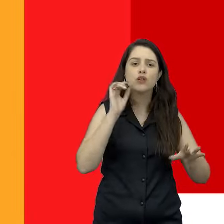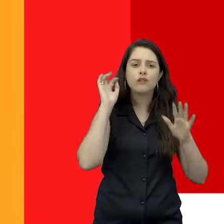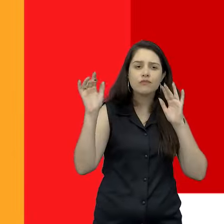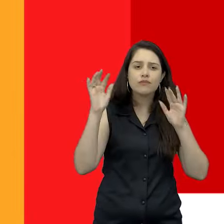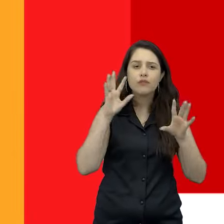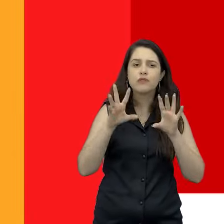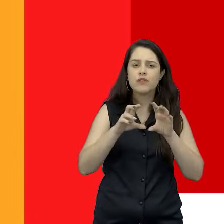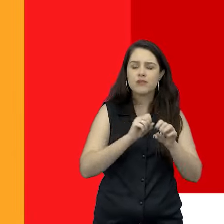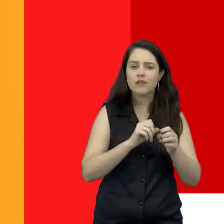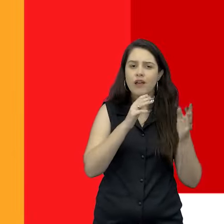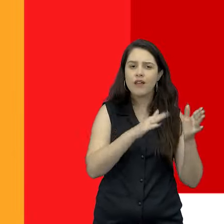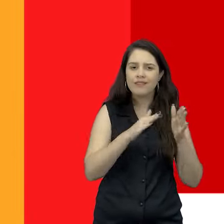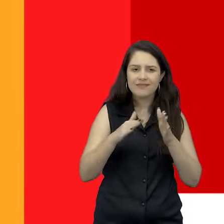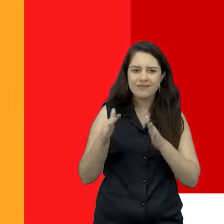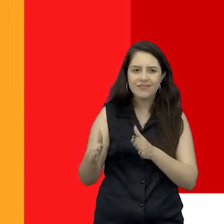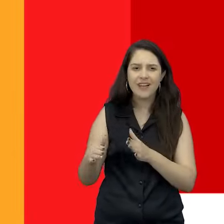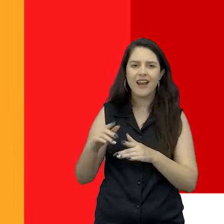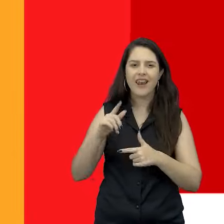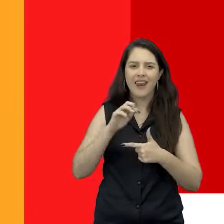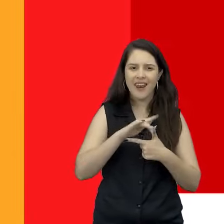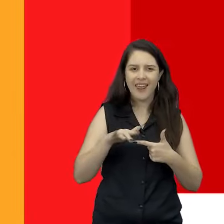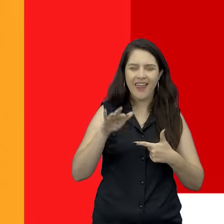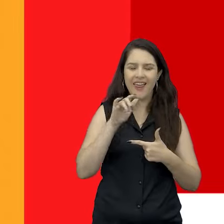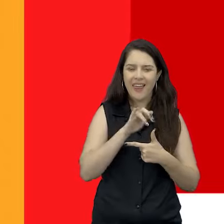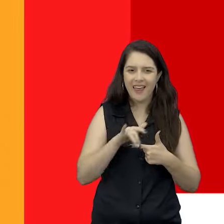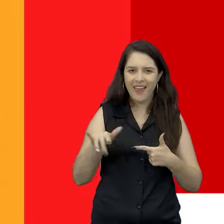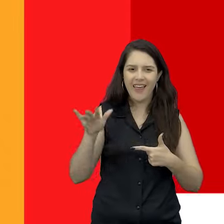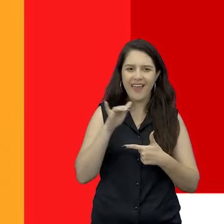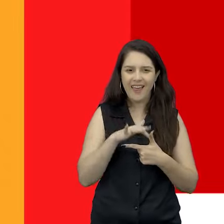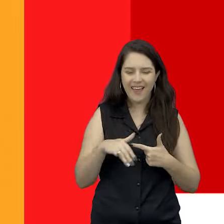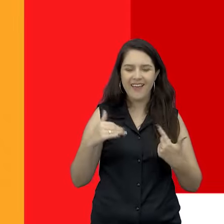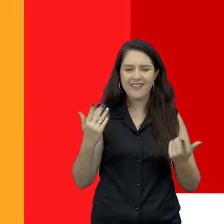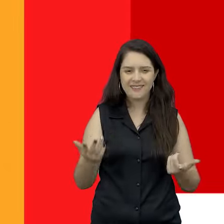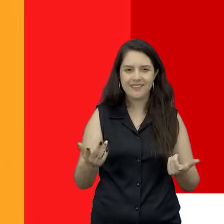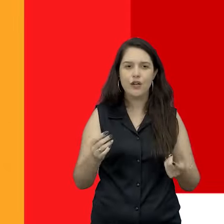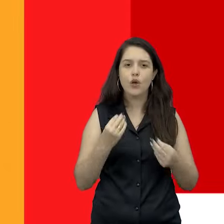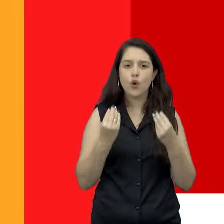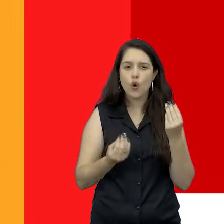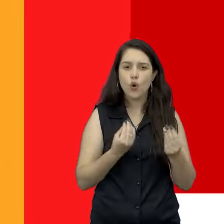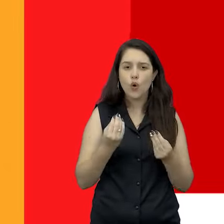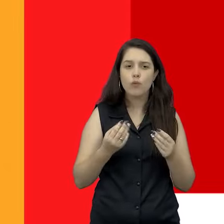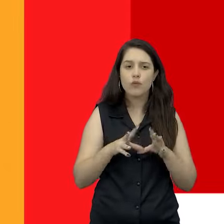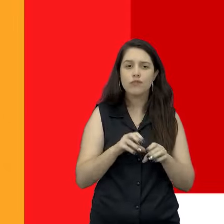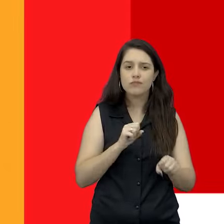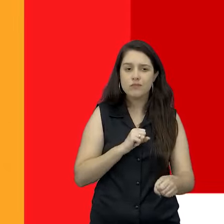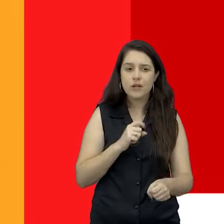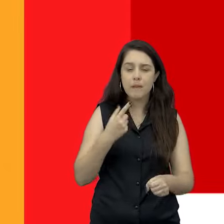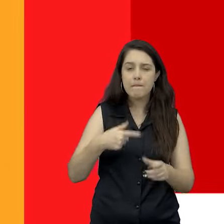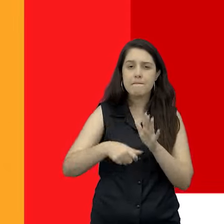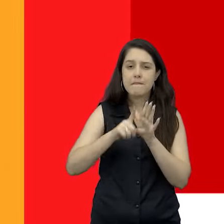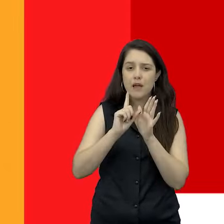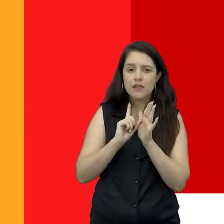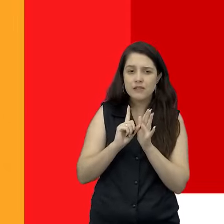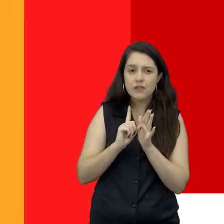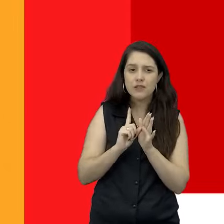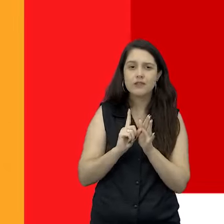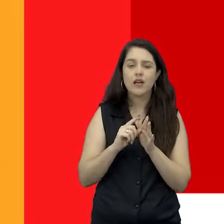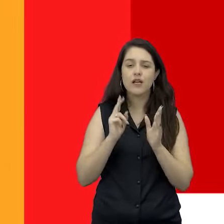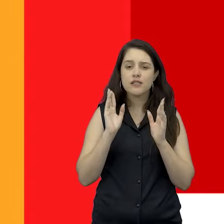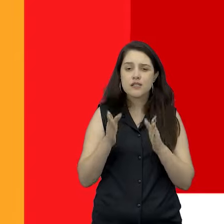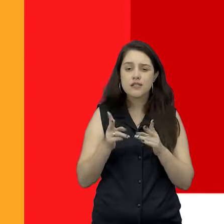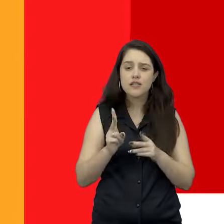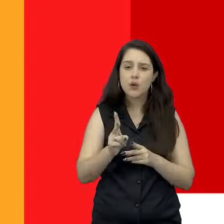gênero textual e aí ele ter autonomia na sua produção, né? Mas antes de eu apresentar para vocês a sequência